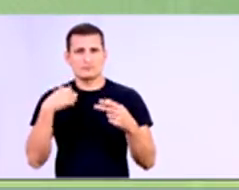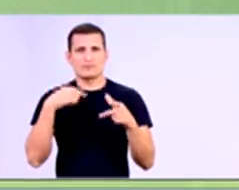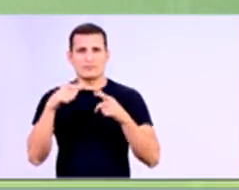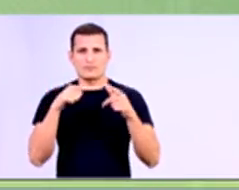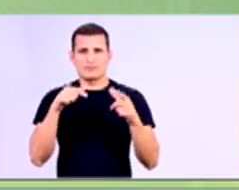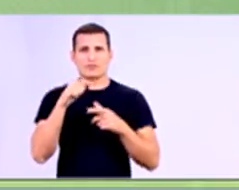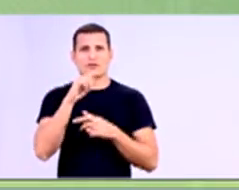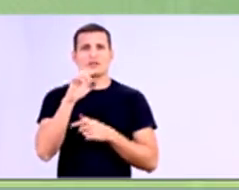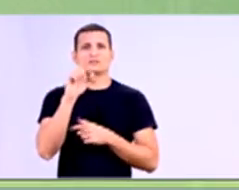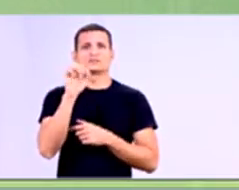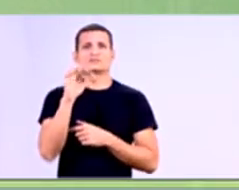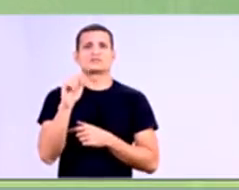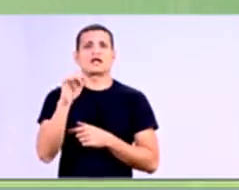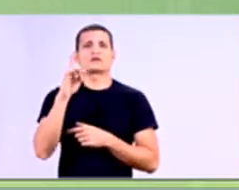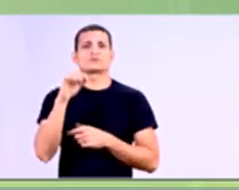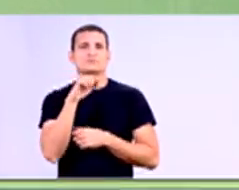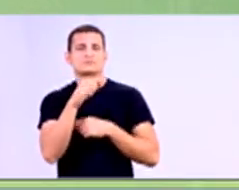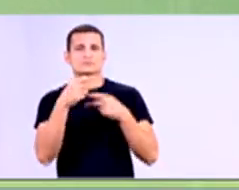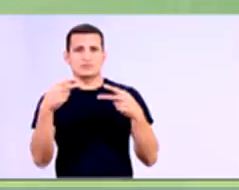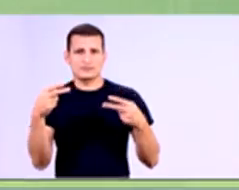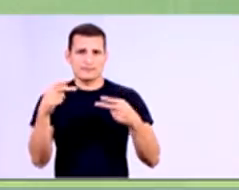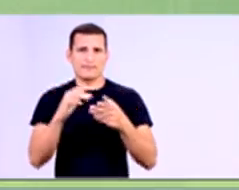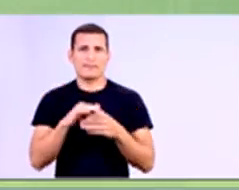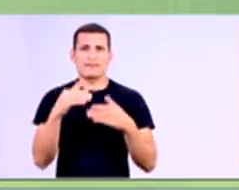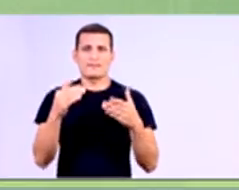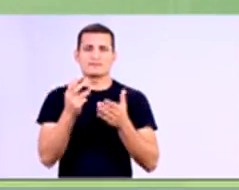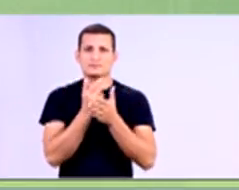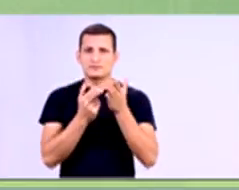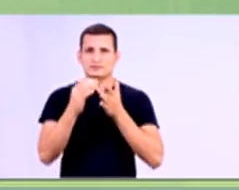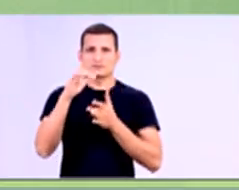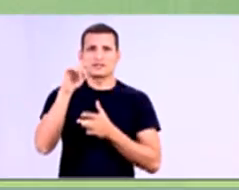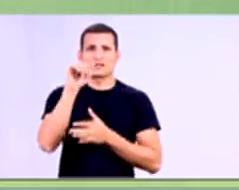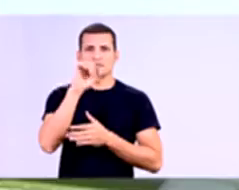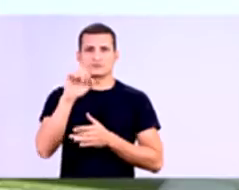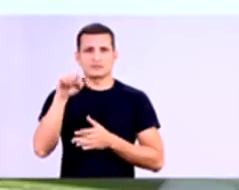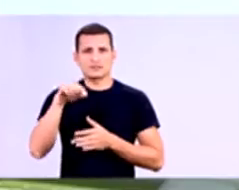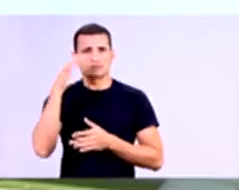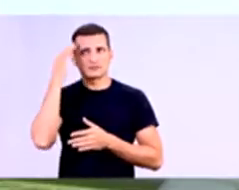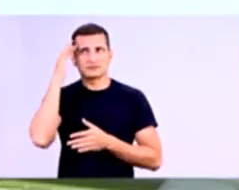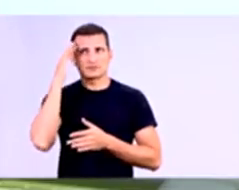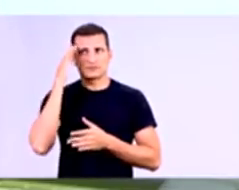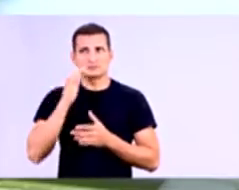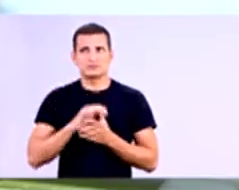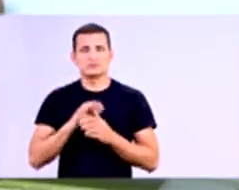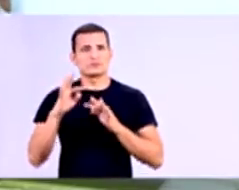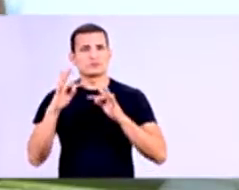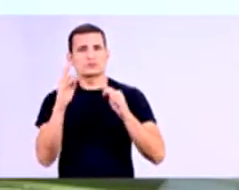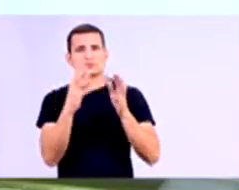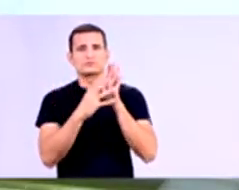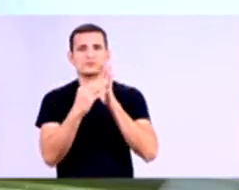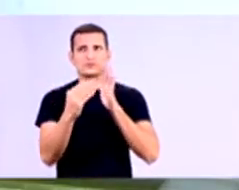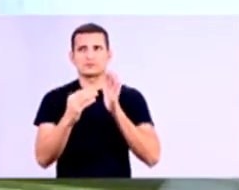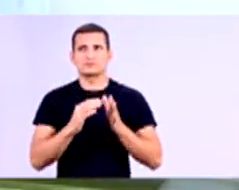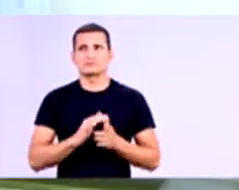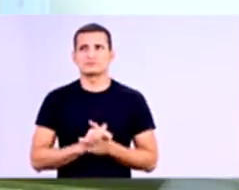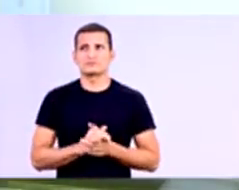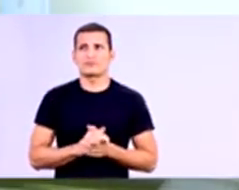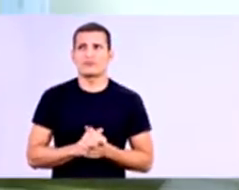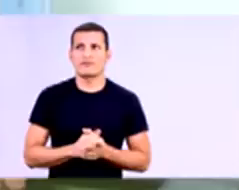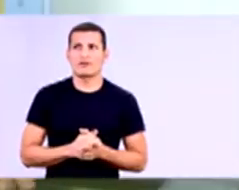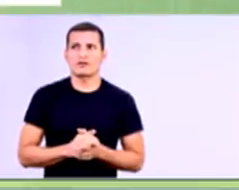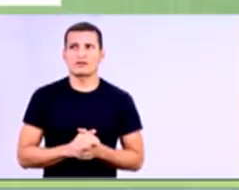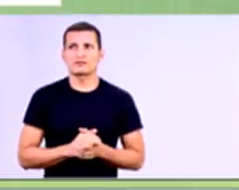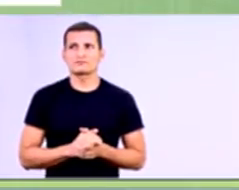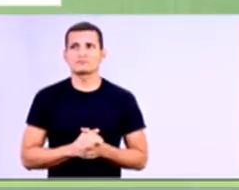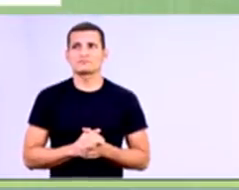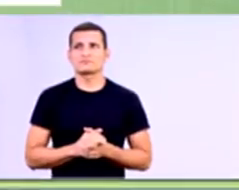com o estado desse objeto, certo? Então, diagrama de classe é entender todo esse modelo. Vamos para o slide para a gente ver um exemplo